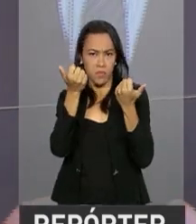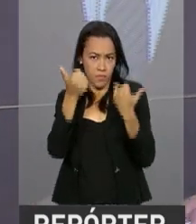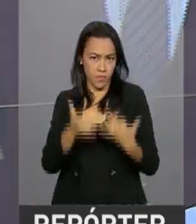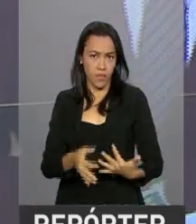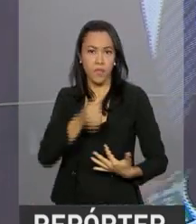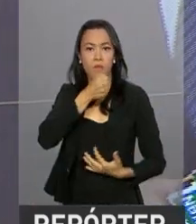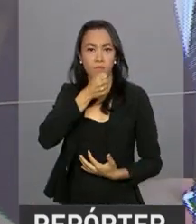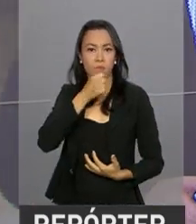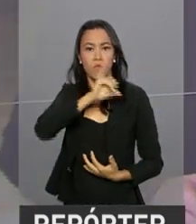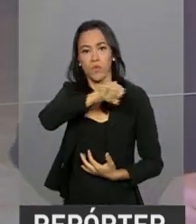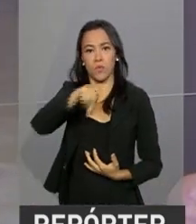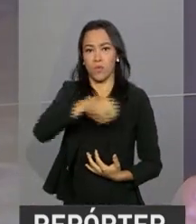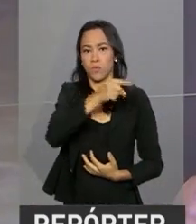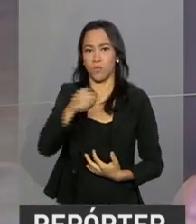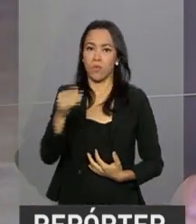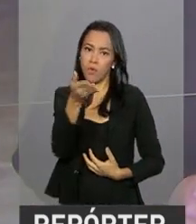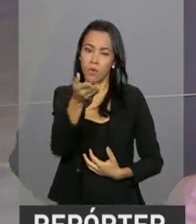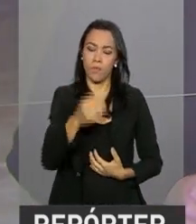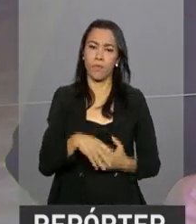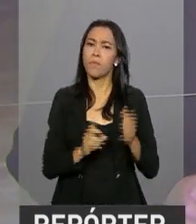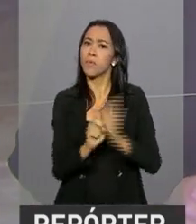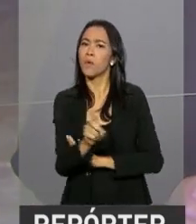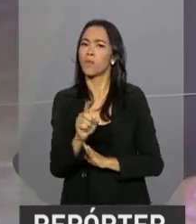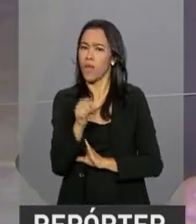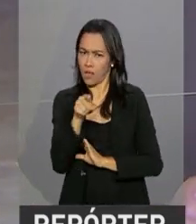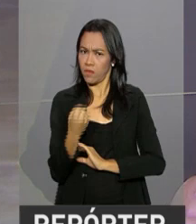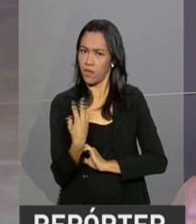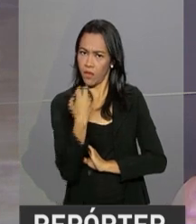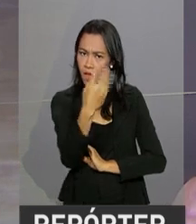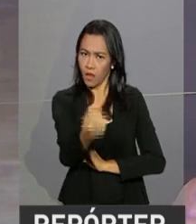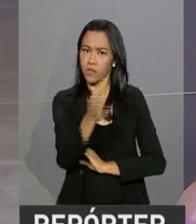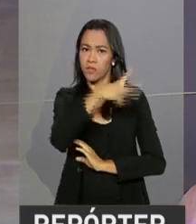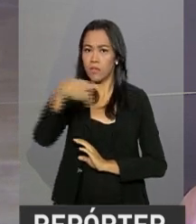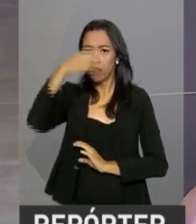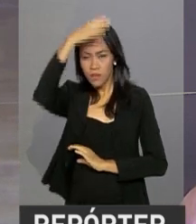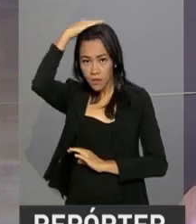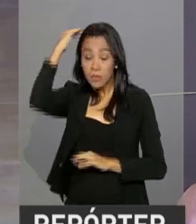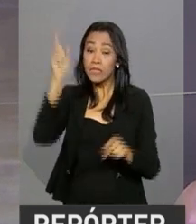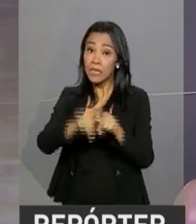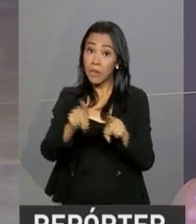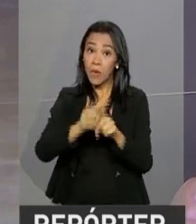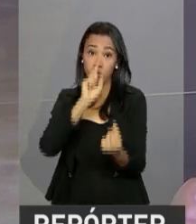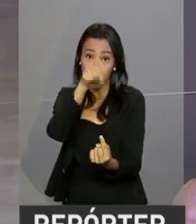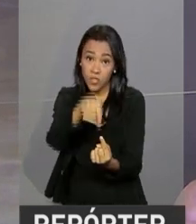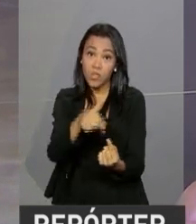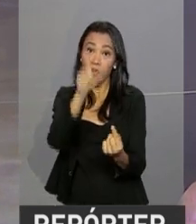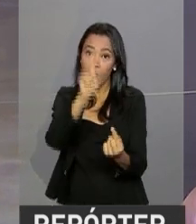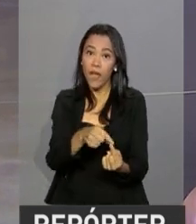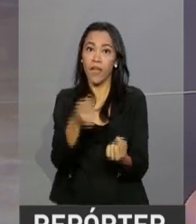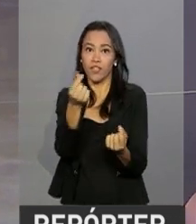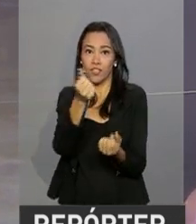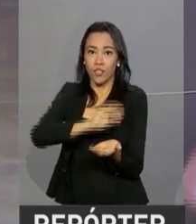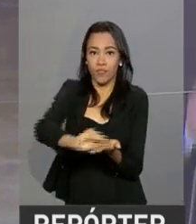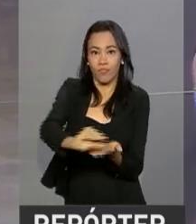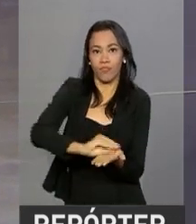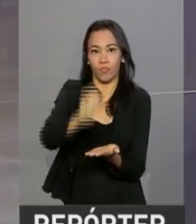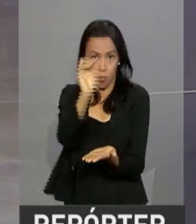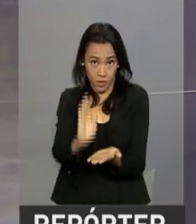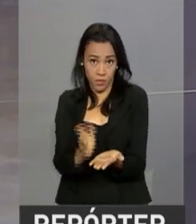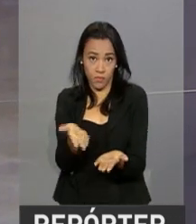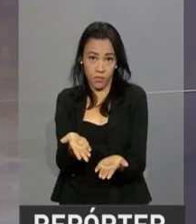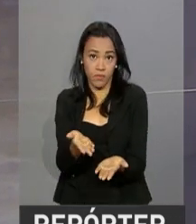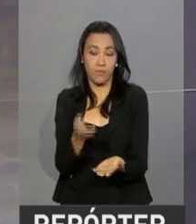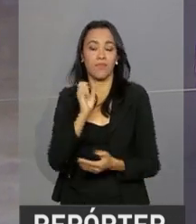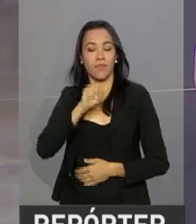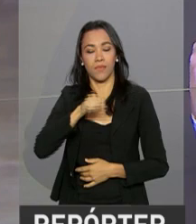João Pedro Neto João Pedro é essa viagem do presidente Temer a Nova York também é para atrair investimentos pro Brasil né